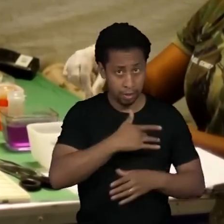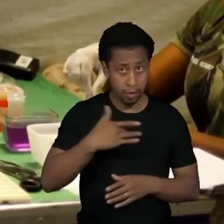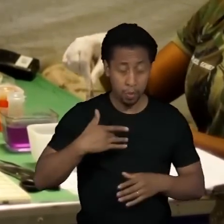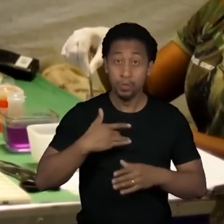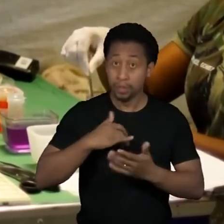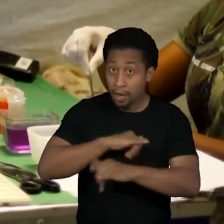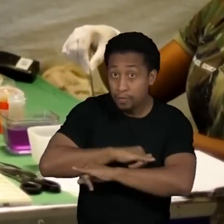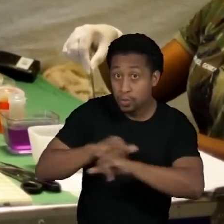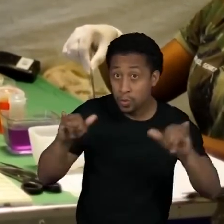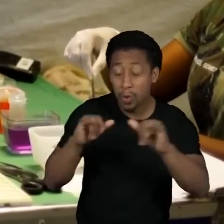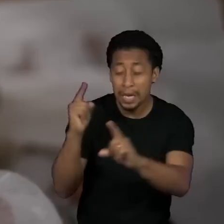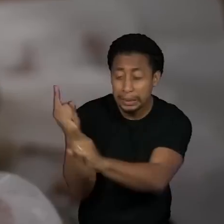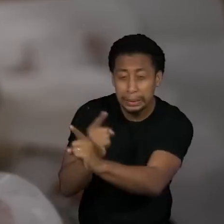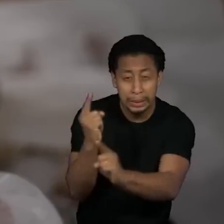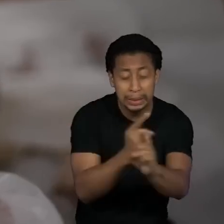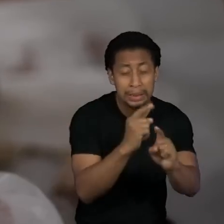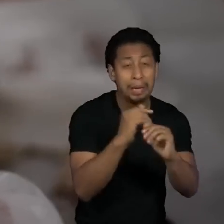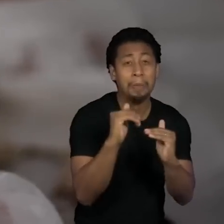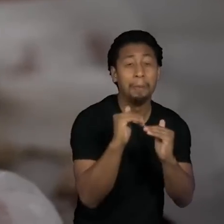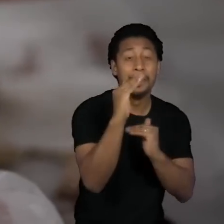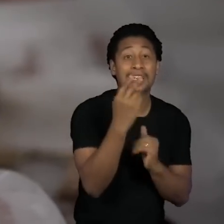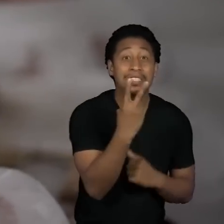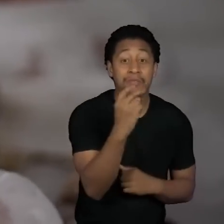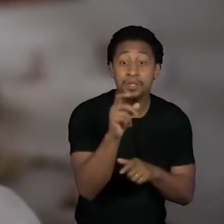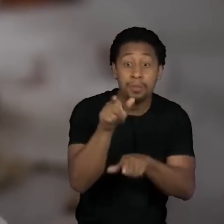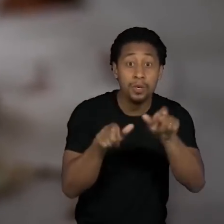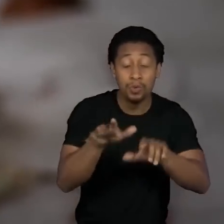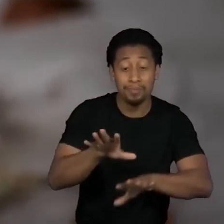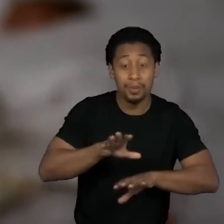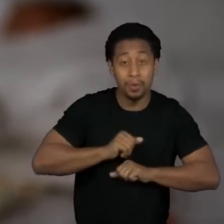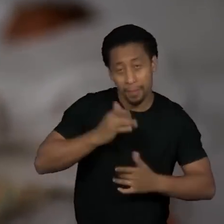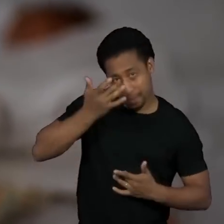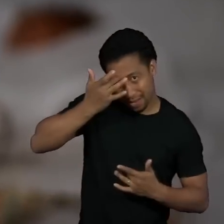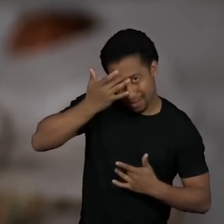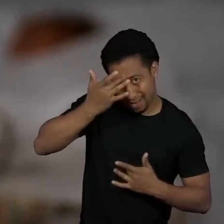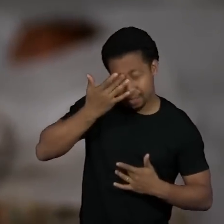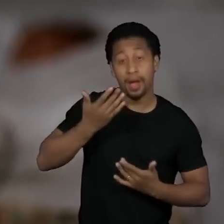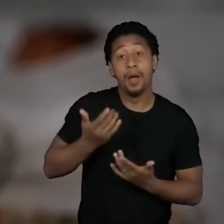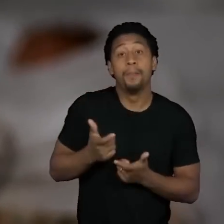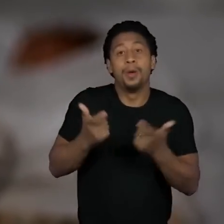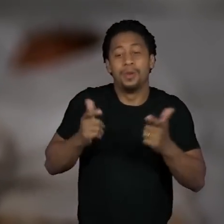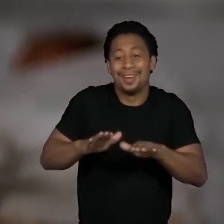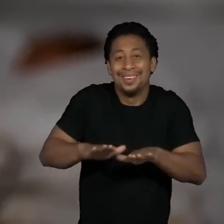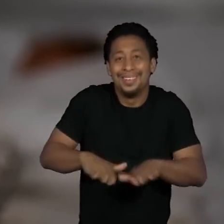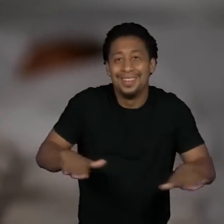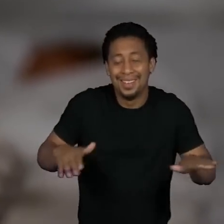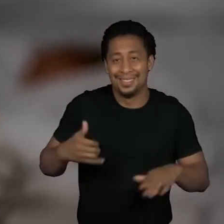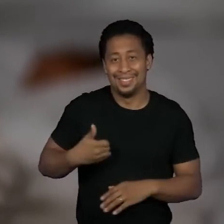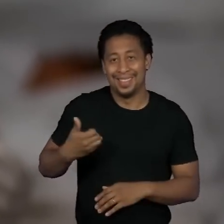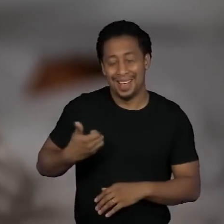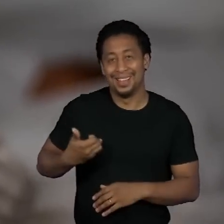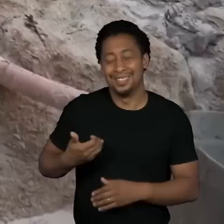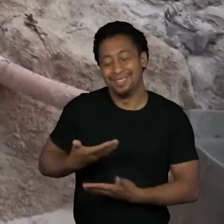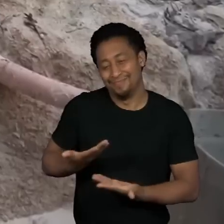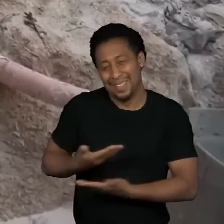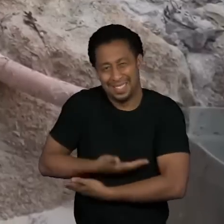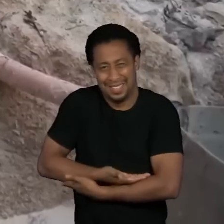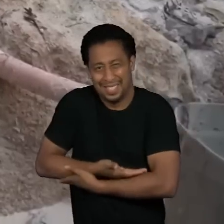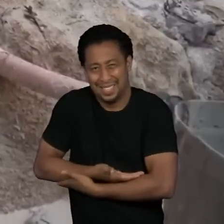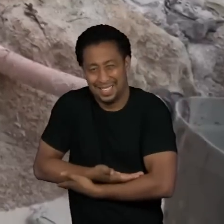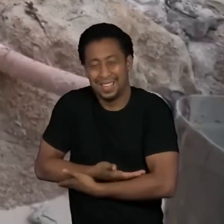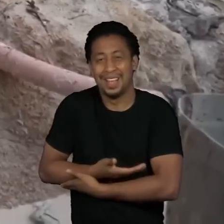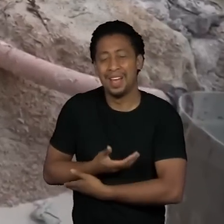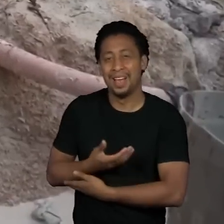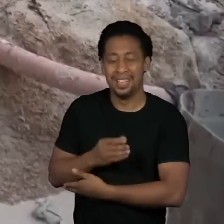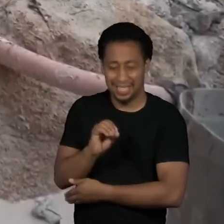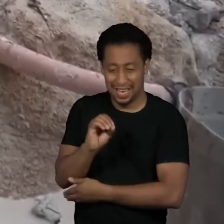de malária na terra Yanomami, 30% em crianças de 0 a 9 anos. As regiões onde a doença proliferou